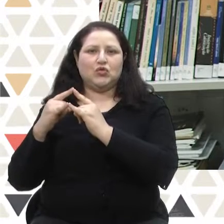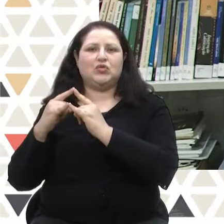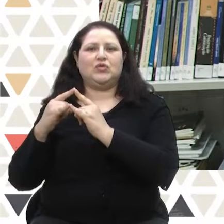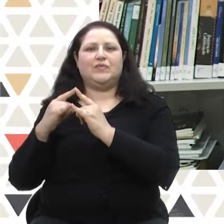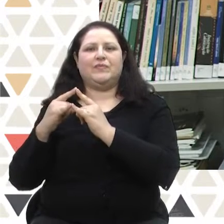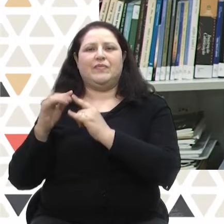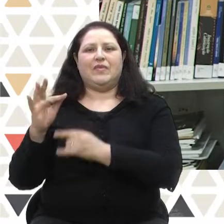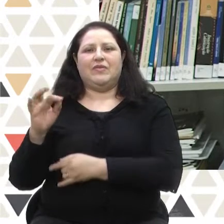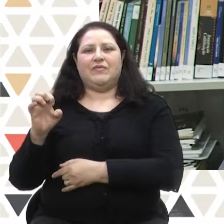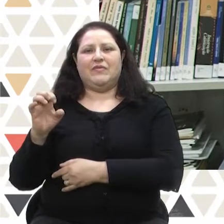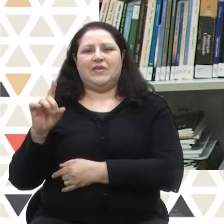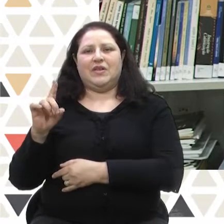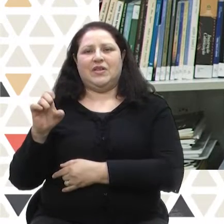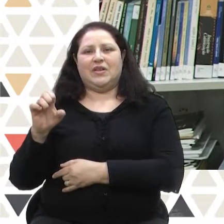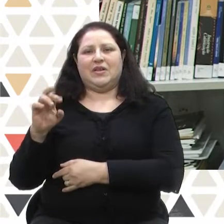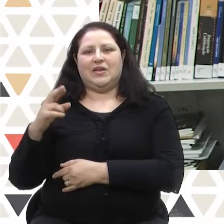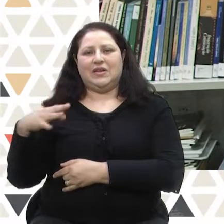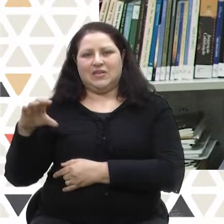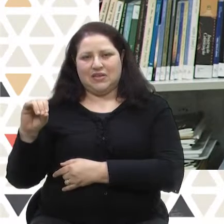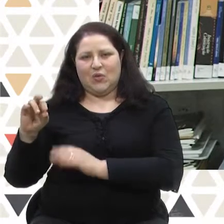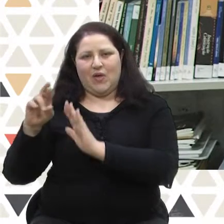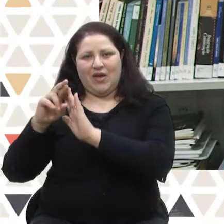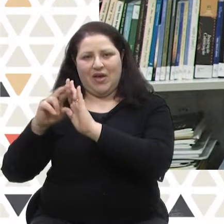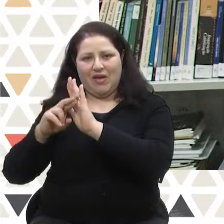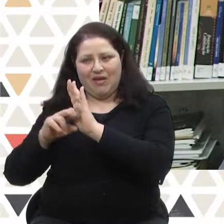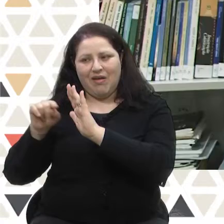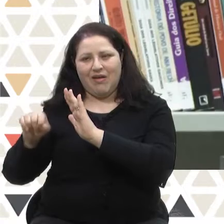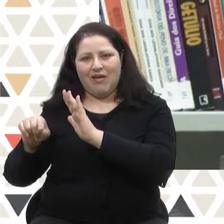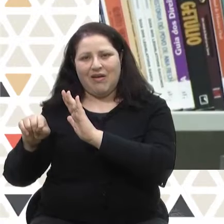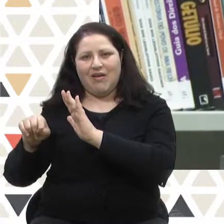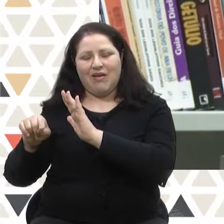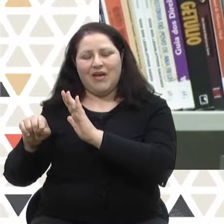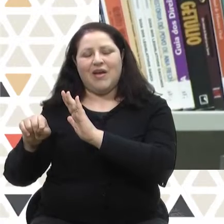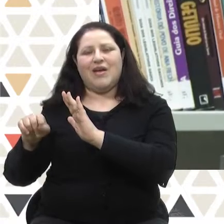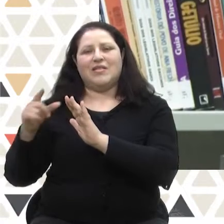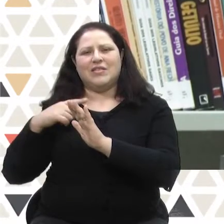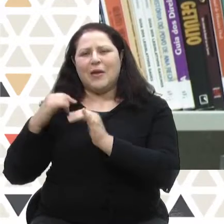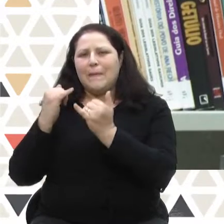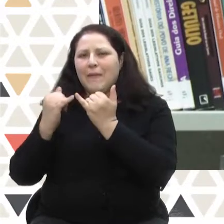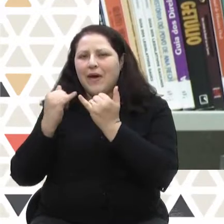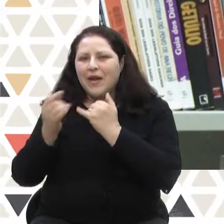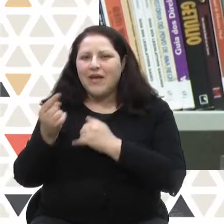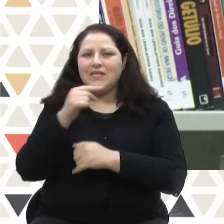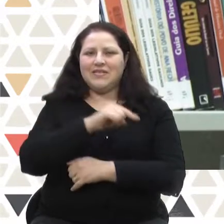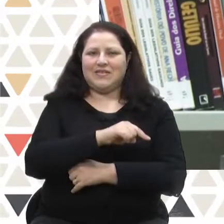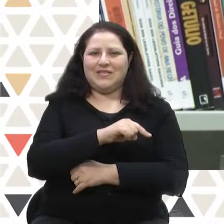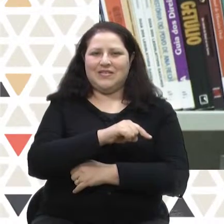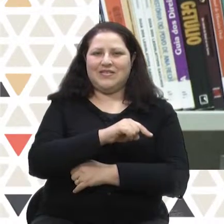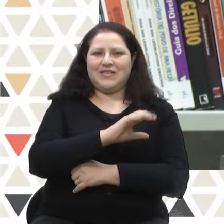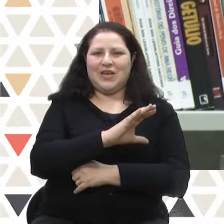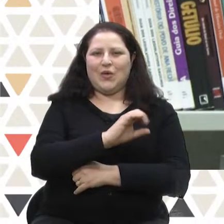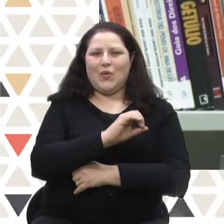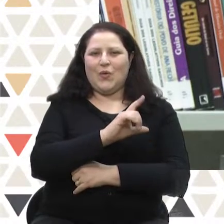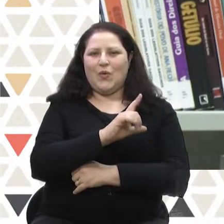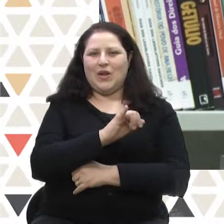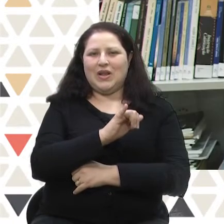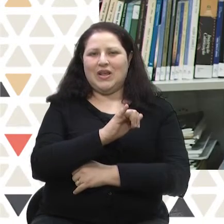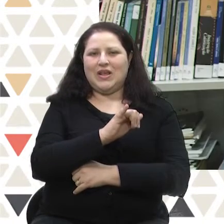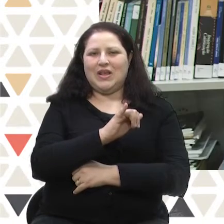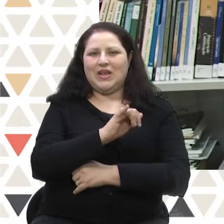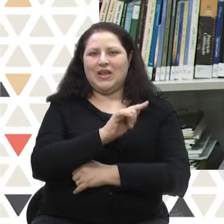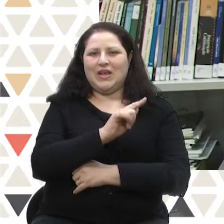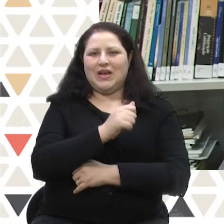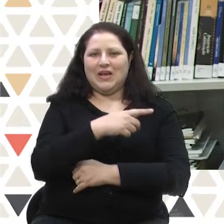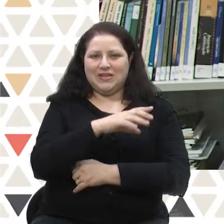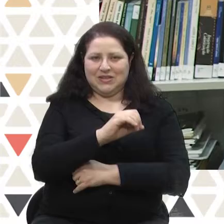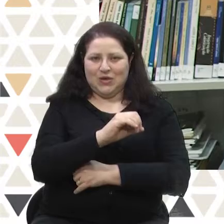Federação é muito similar no que nós conhecíamos tradicionalmente nas eleições como as coligações.